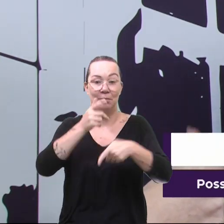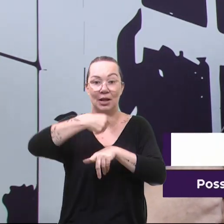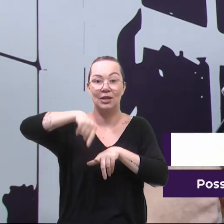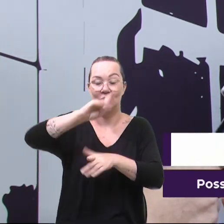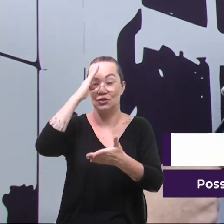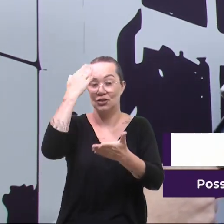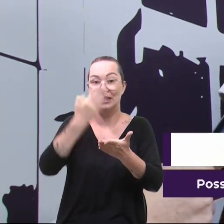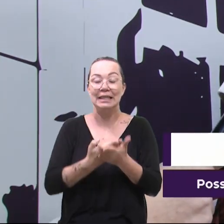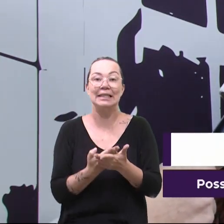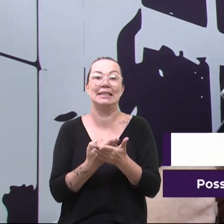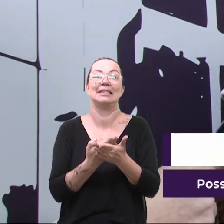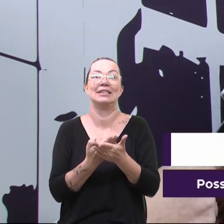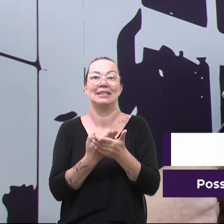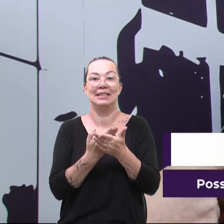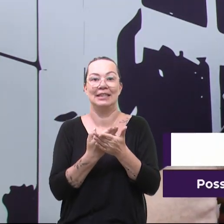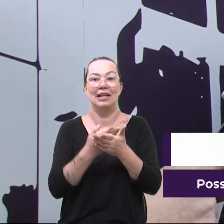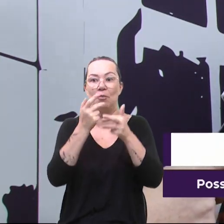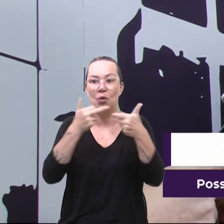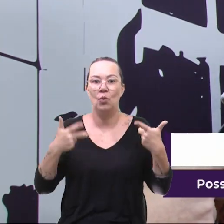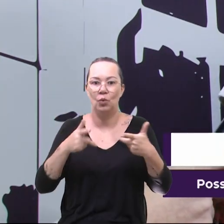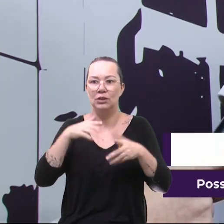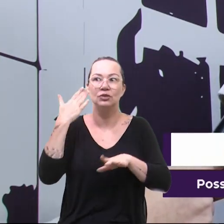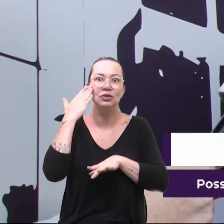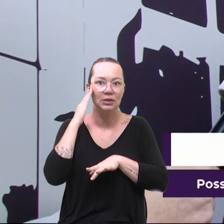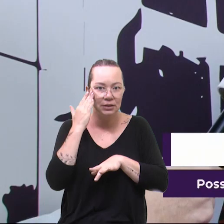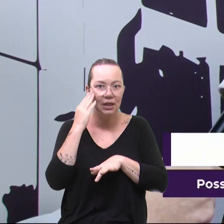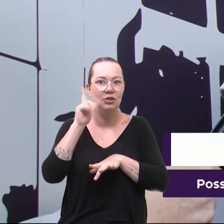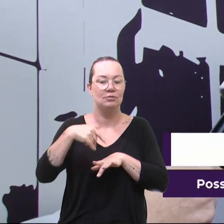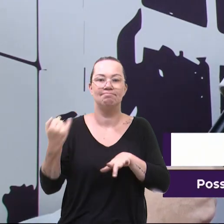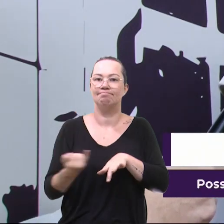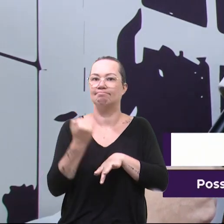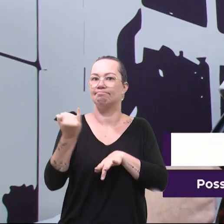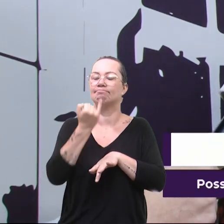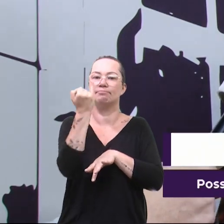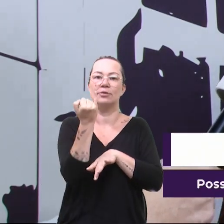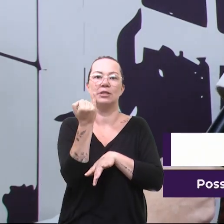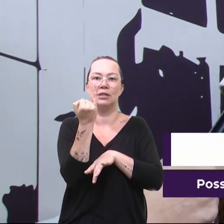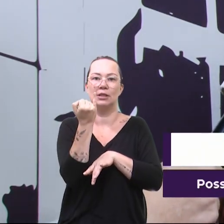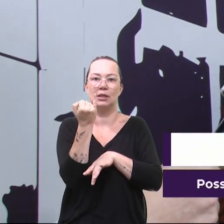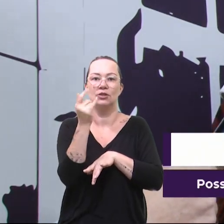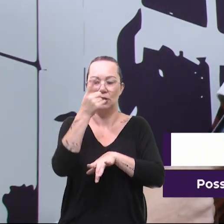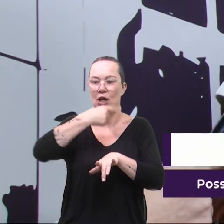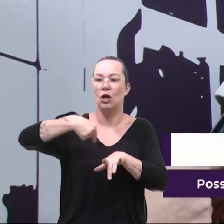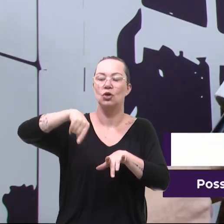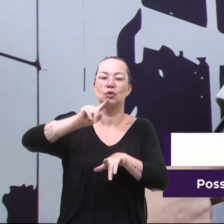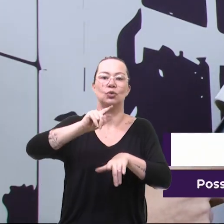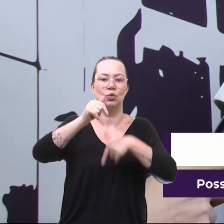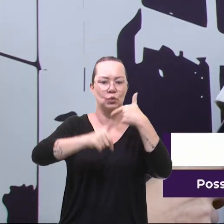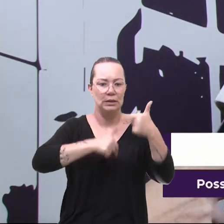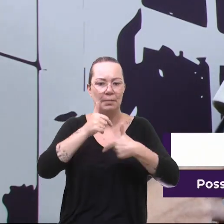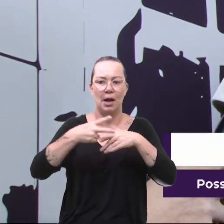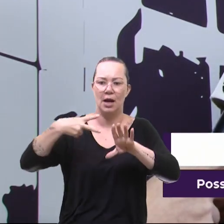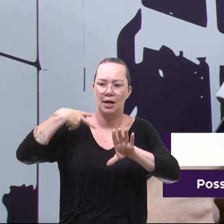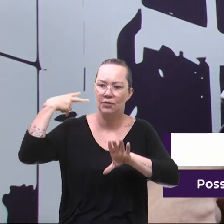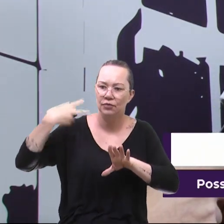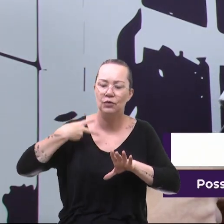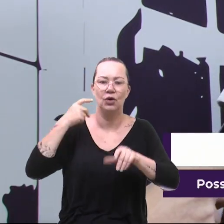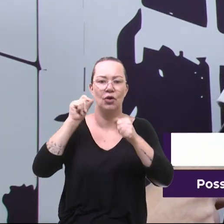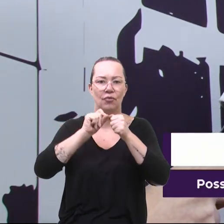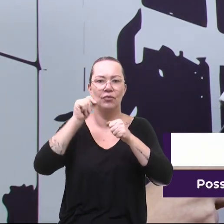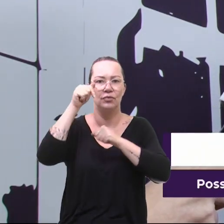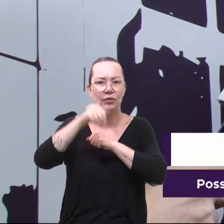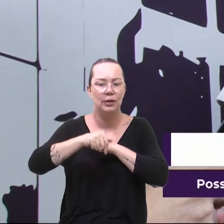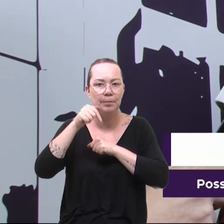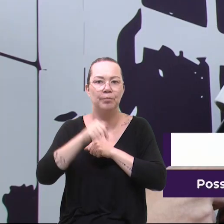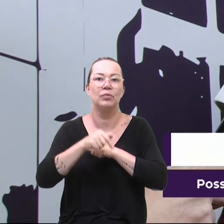acredita muito e dentro de algo que a gente entende que é essencial, que é o nosso legislativo, o trabalho que se faz aqui, e a